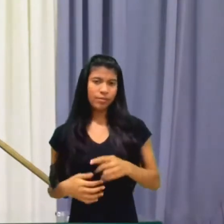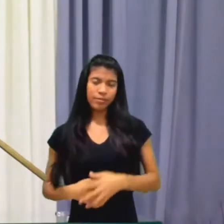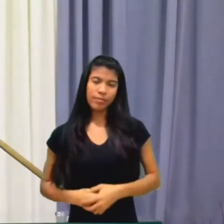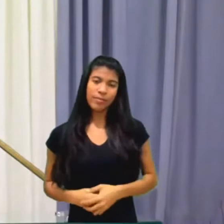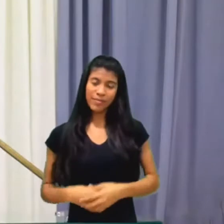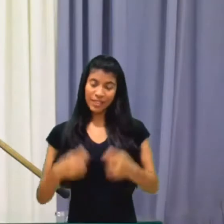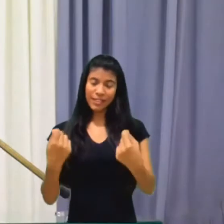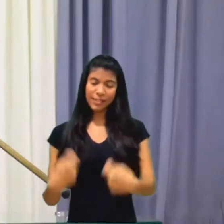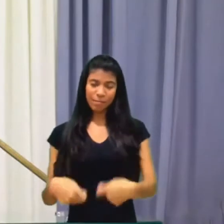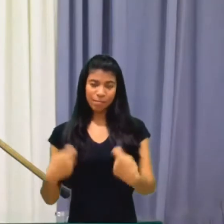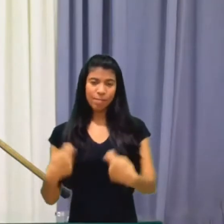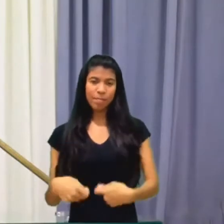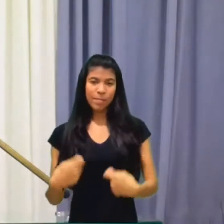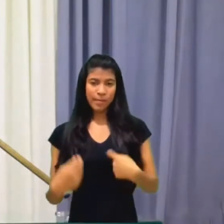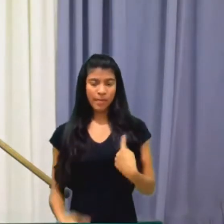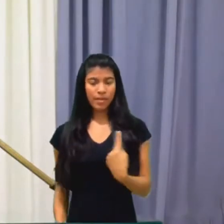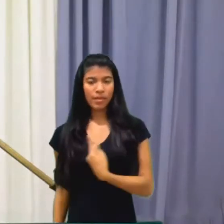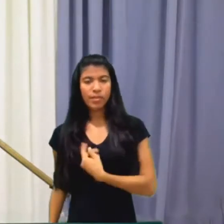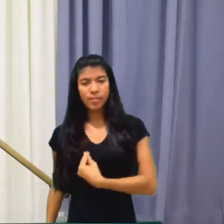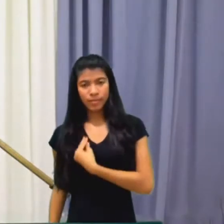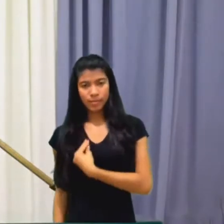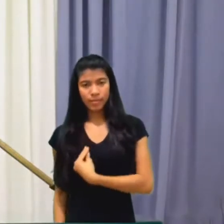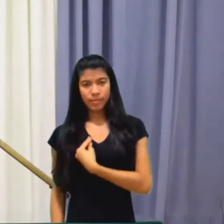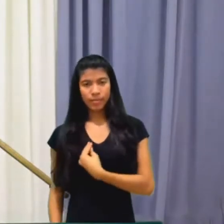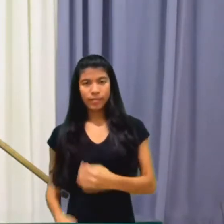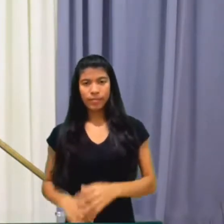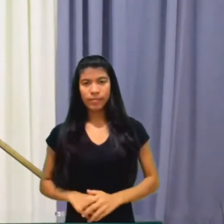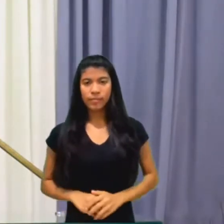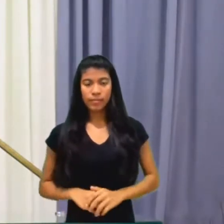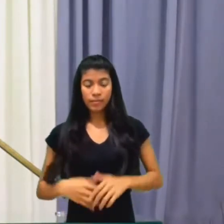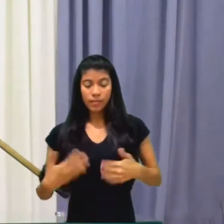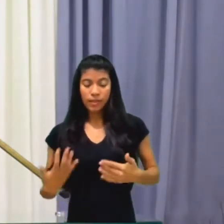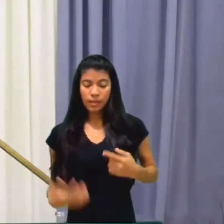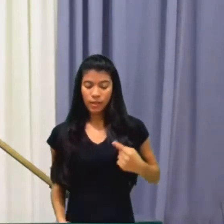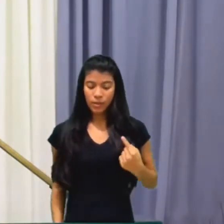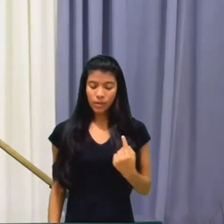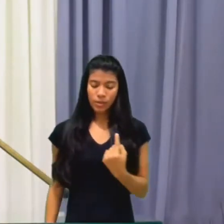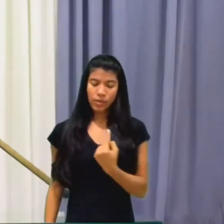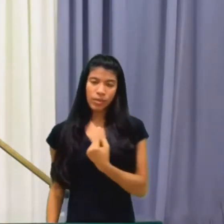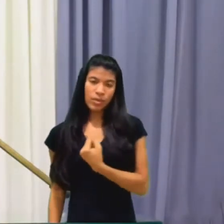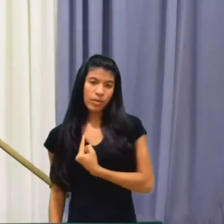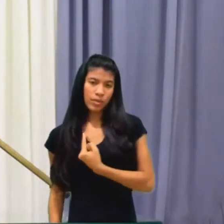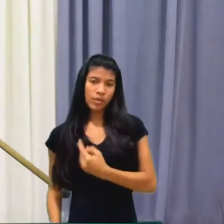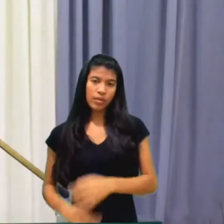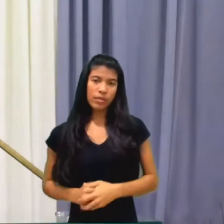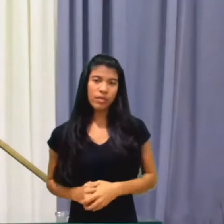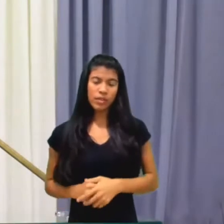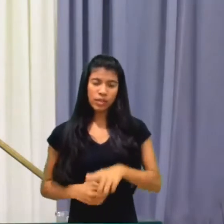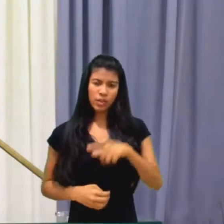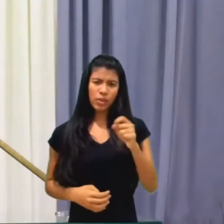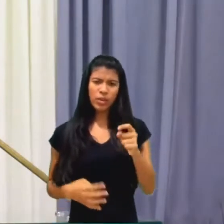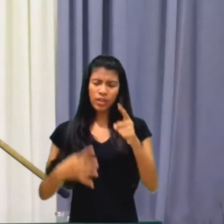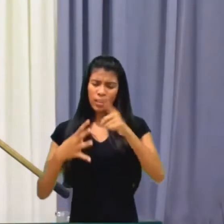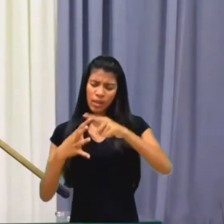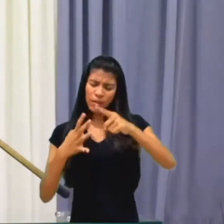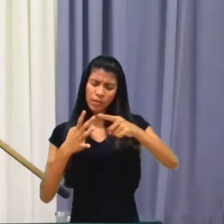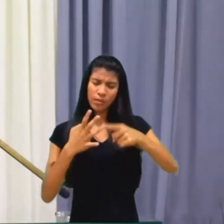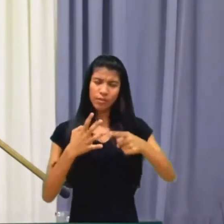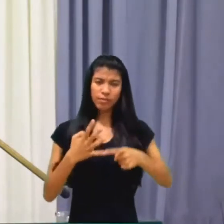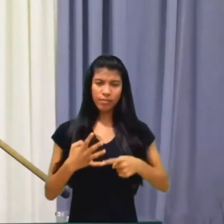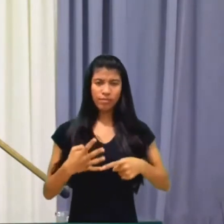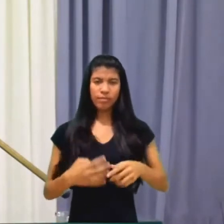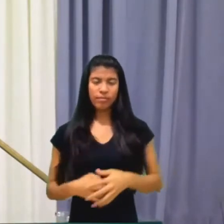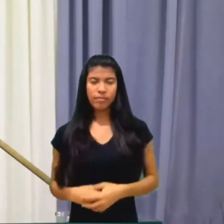relevantes para a nossa vida. Então, nós elencamos aqui alguns pontos e